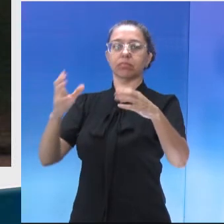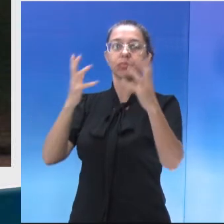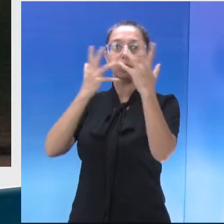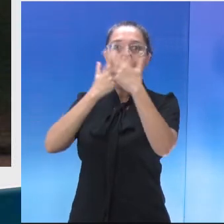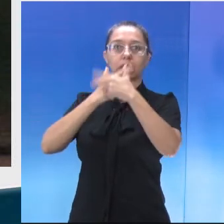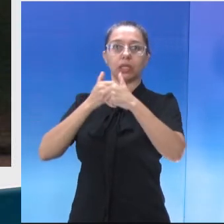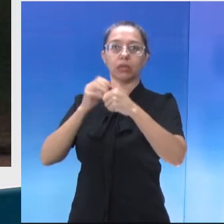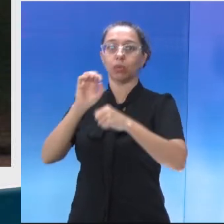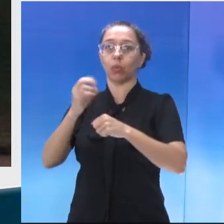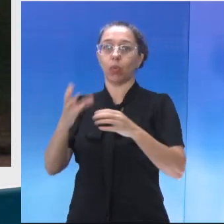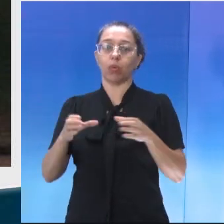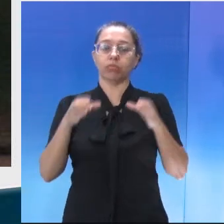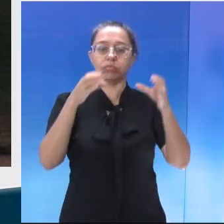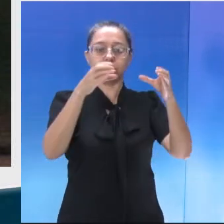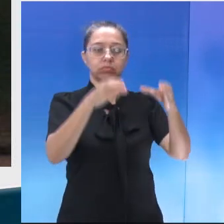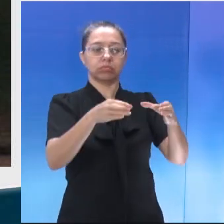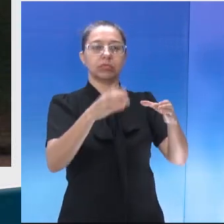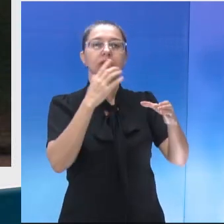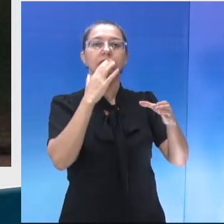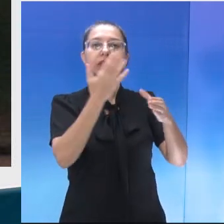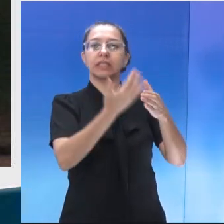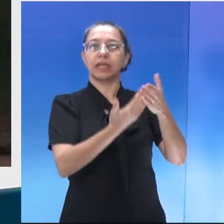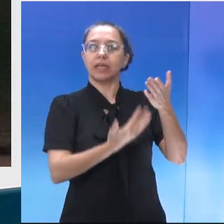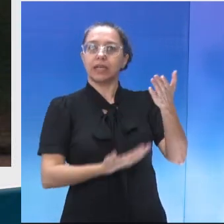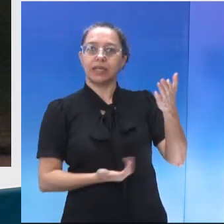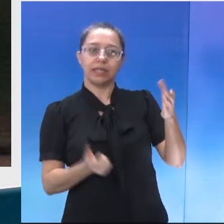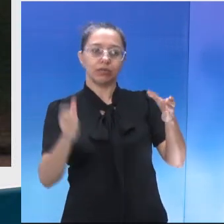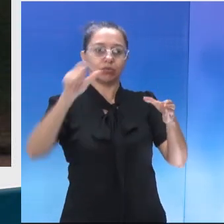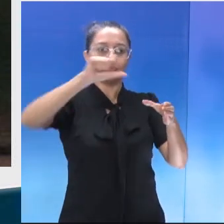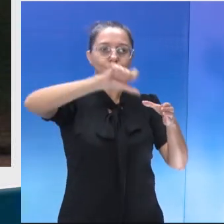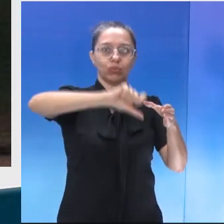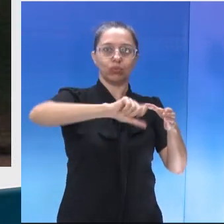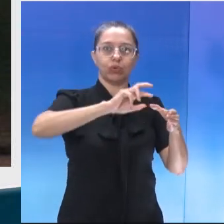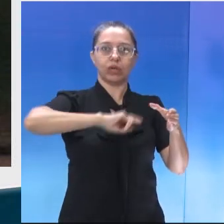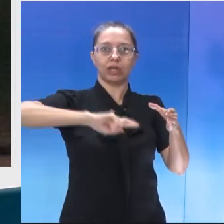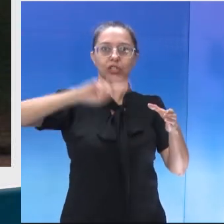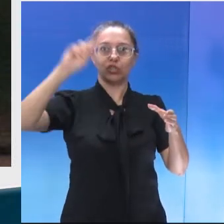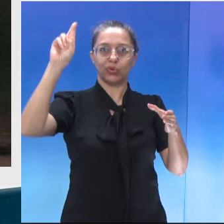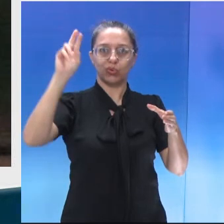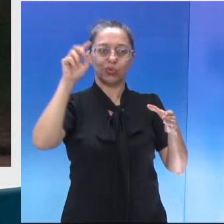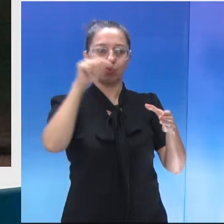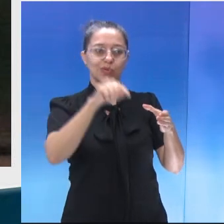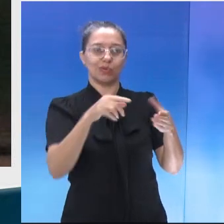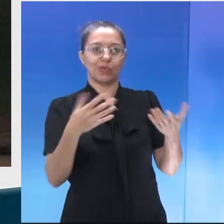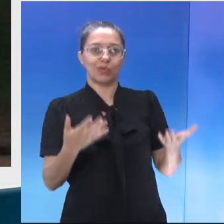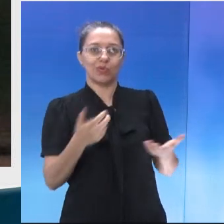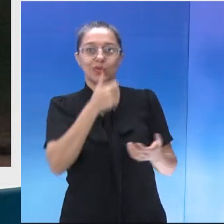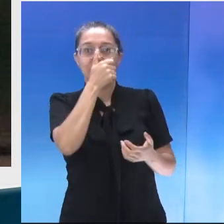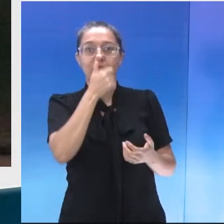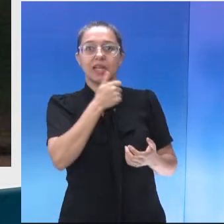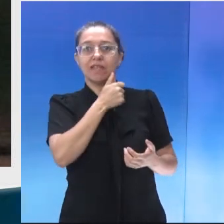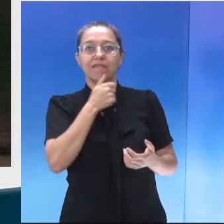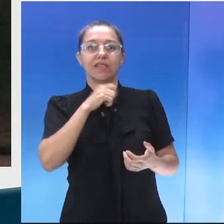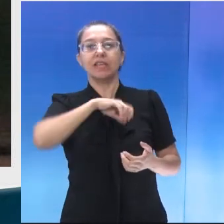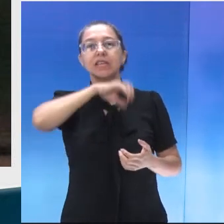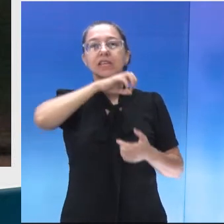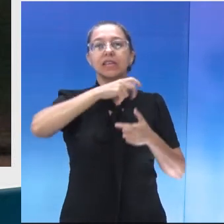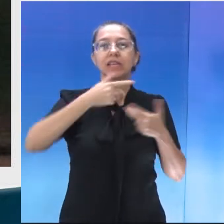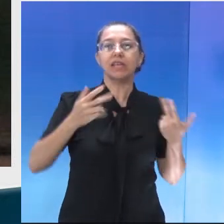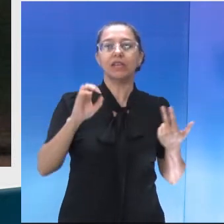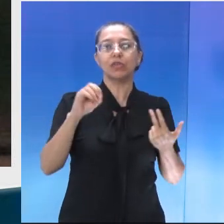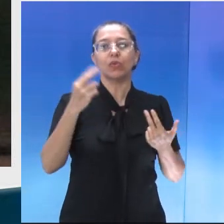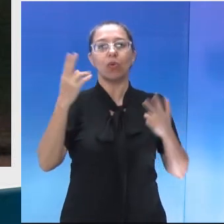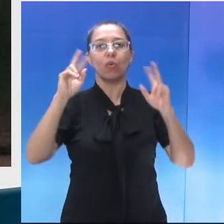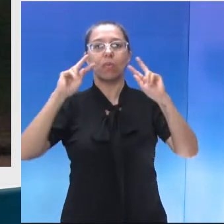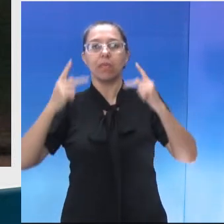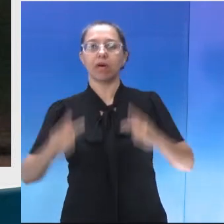ritual religioso, colocar o sangue de alguém? Será que é algum sacrifício humano ou de animal? Olha a delicadeza,